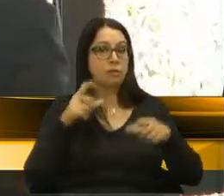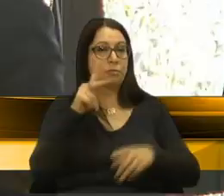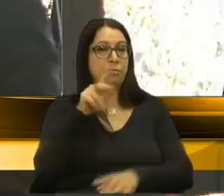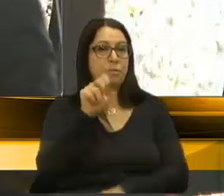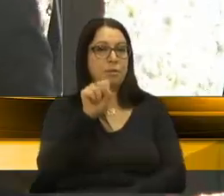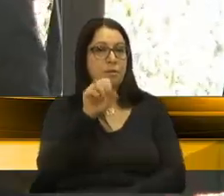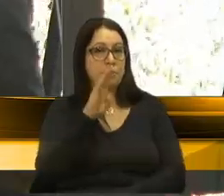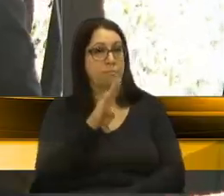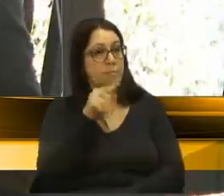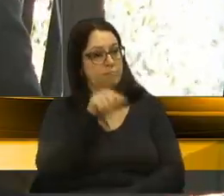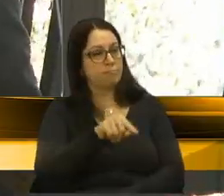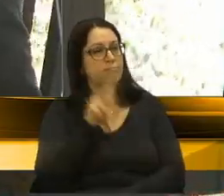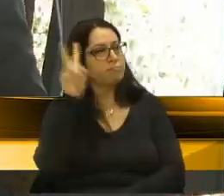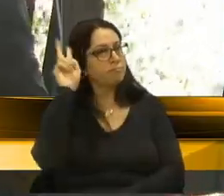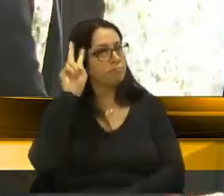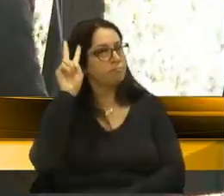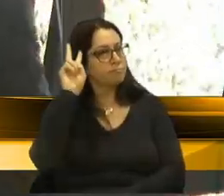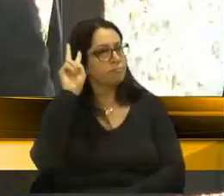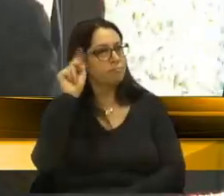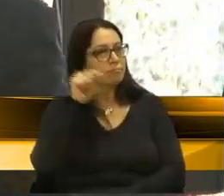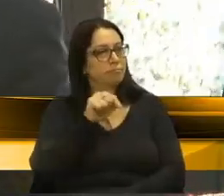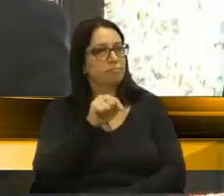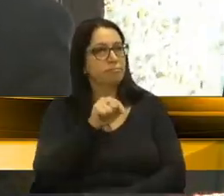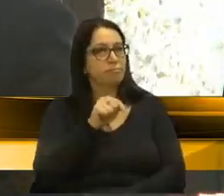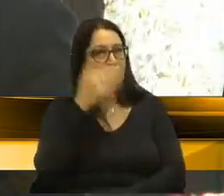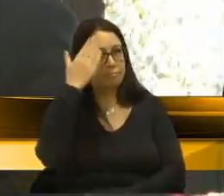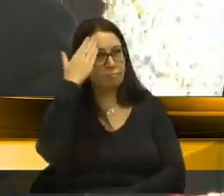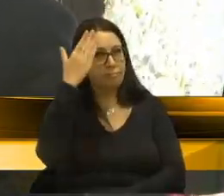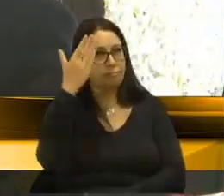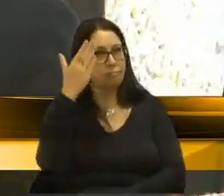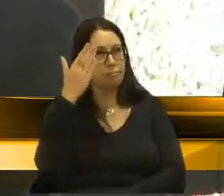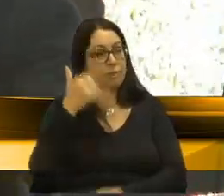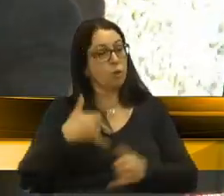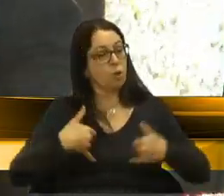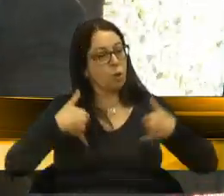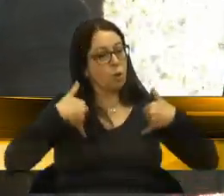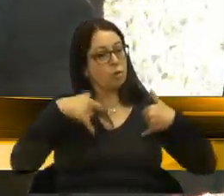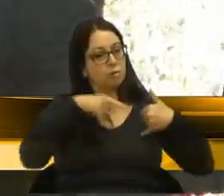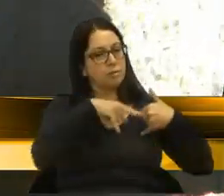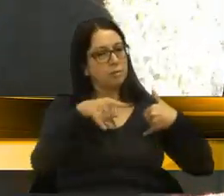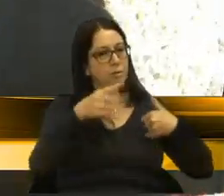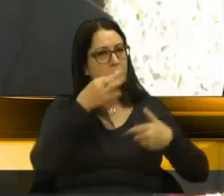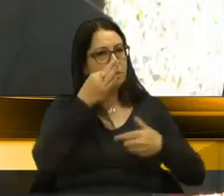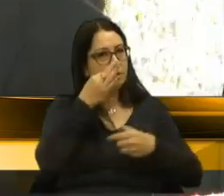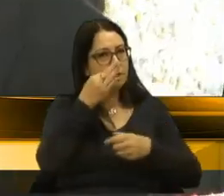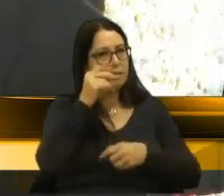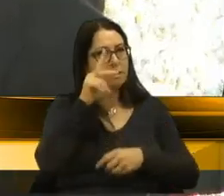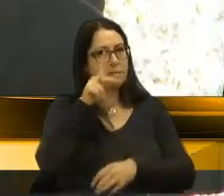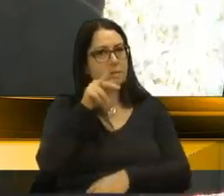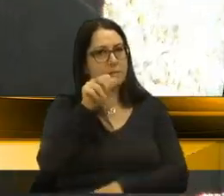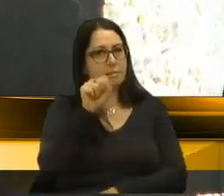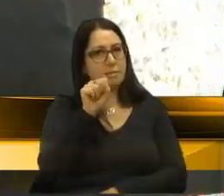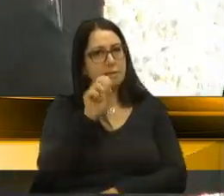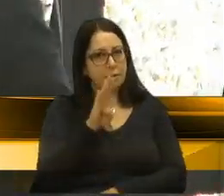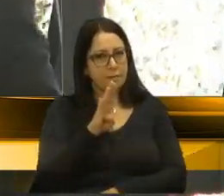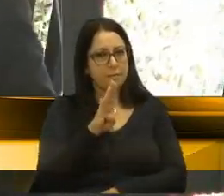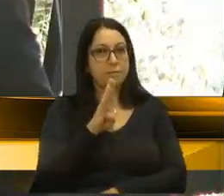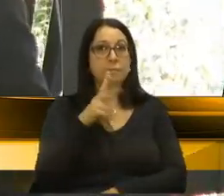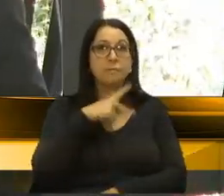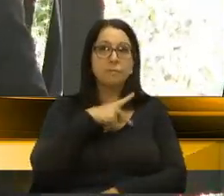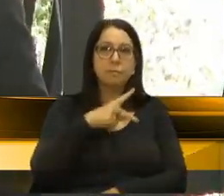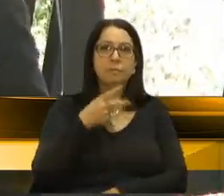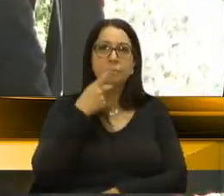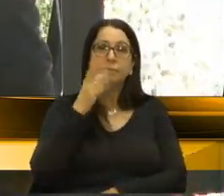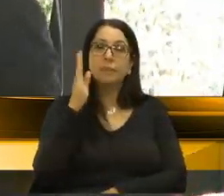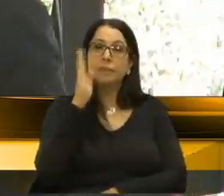nessa casa e a maior bancada da atual legislatura. Obrigado, muito nos honra a sua presença no PSB. Senhor presidente, eu quero falar